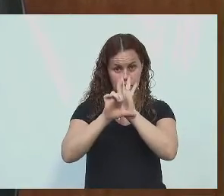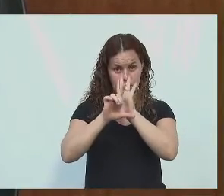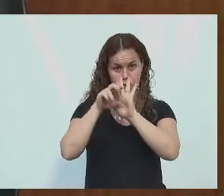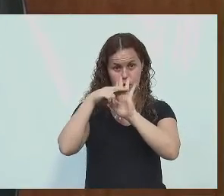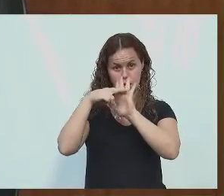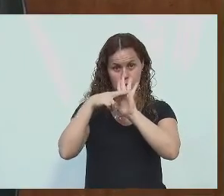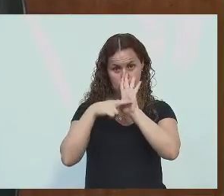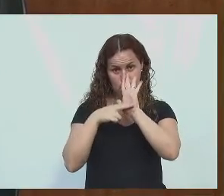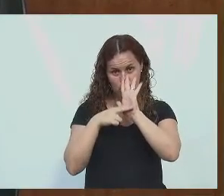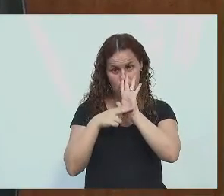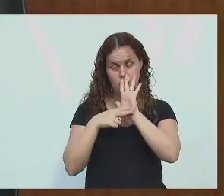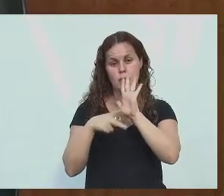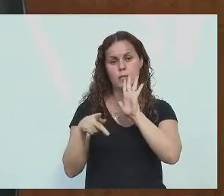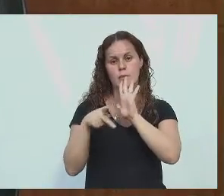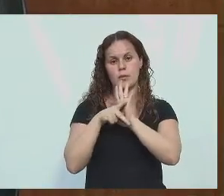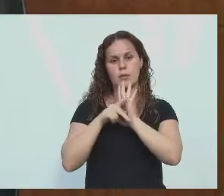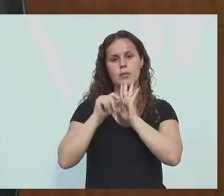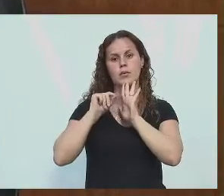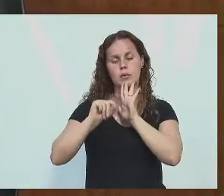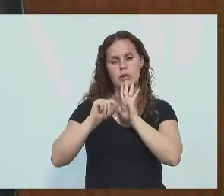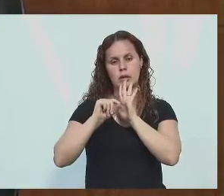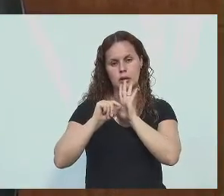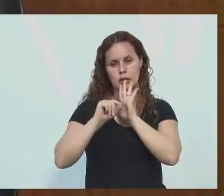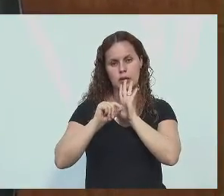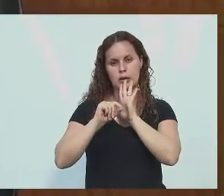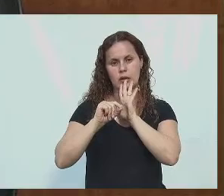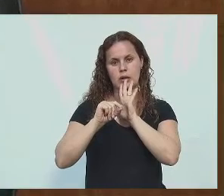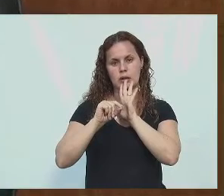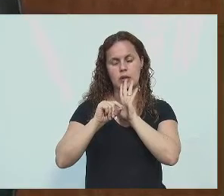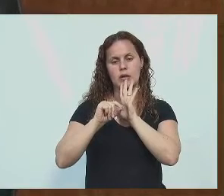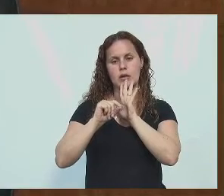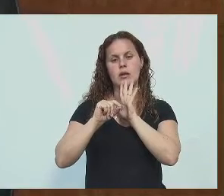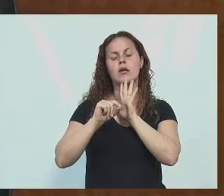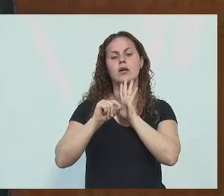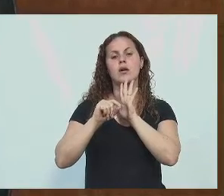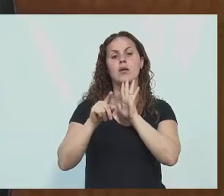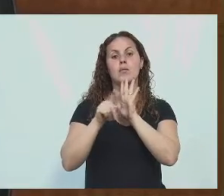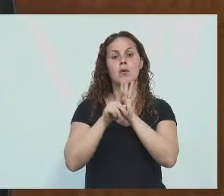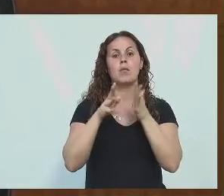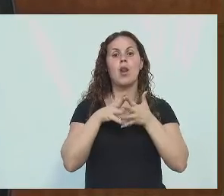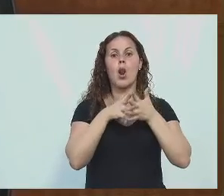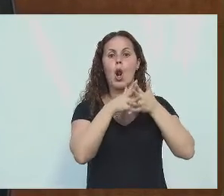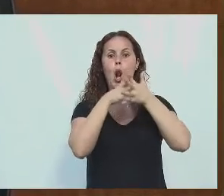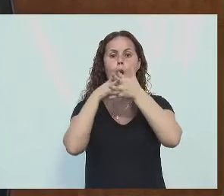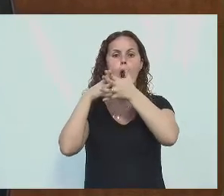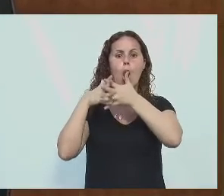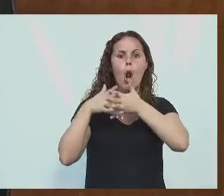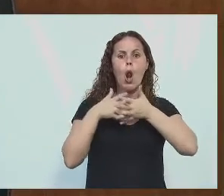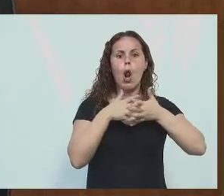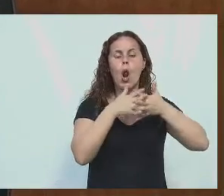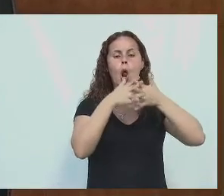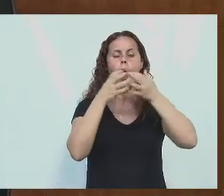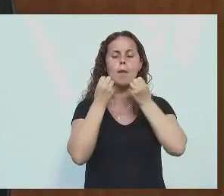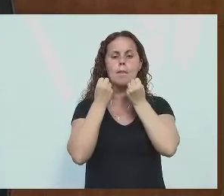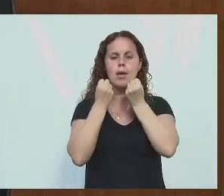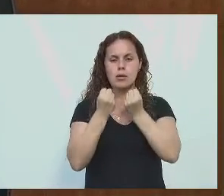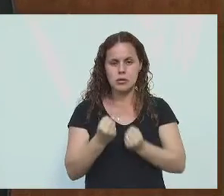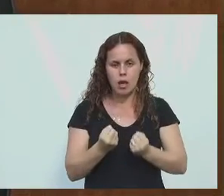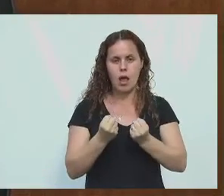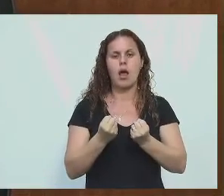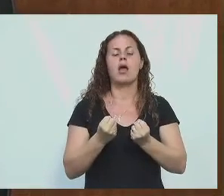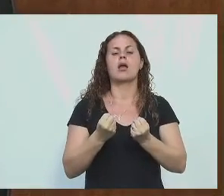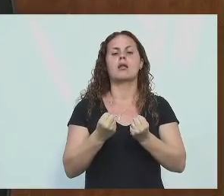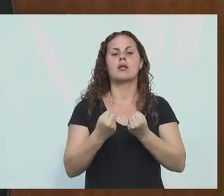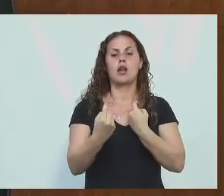jurídica para poder disciplinar o transporte de veículos pesados, carga pesada, passando dentro do município